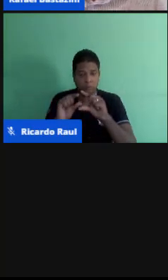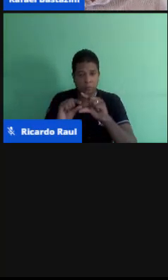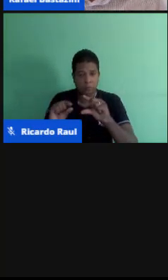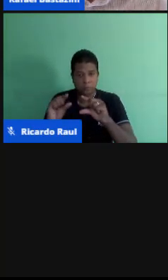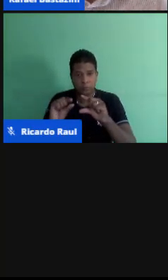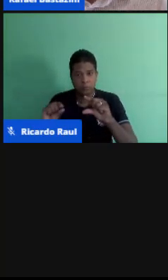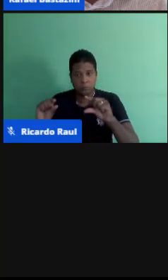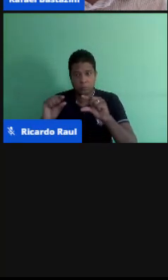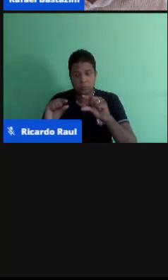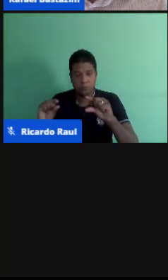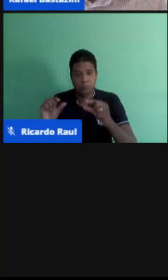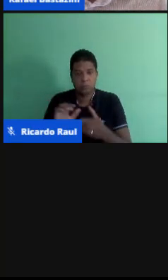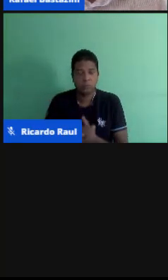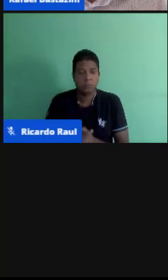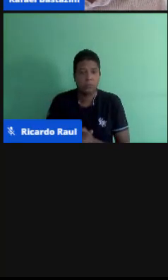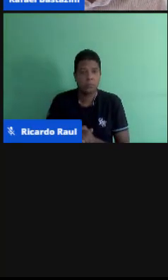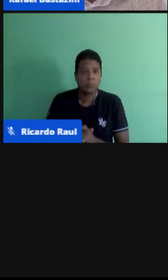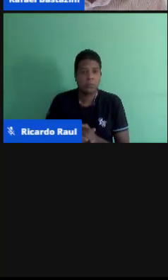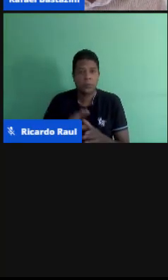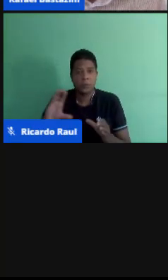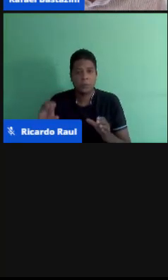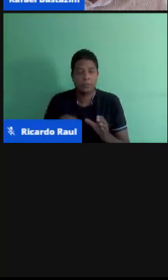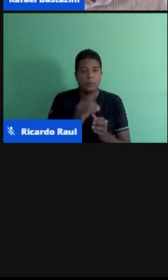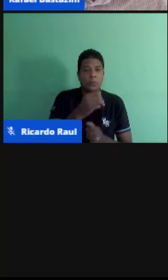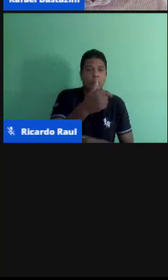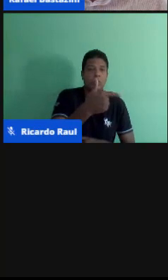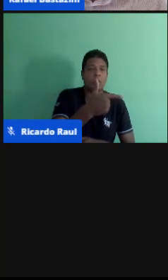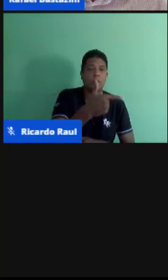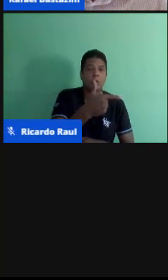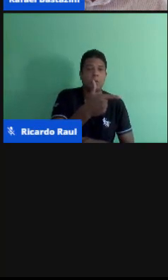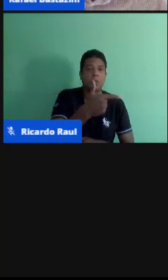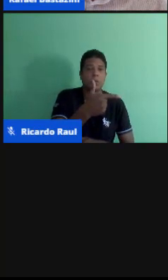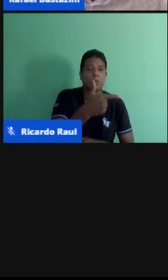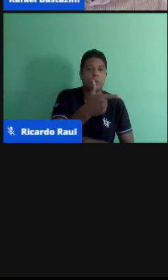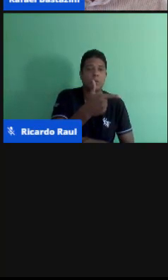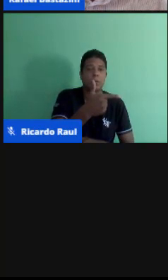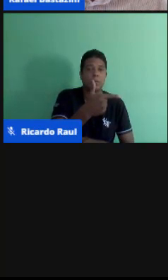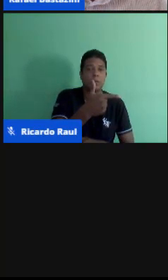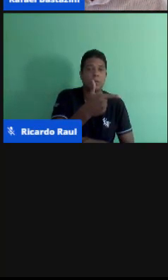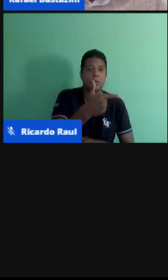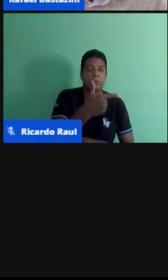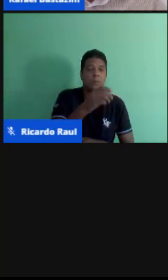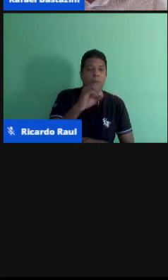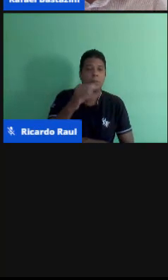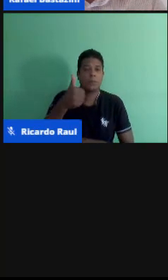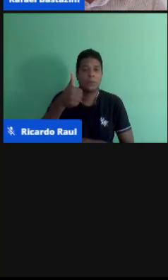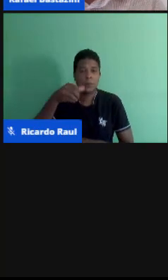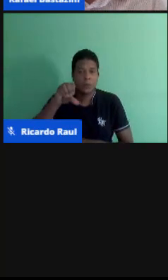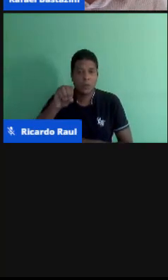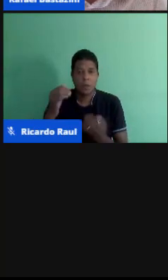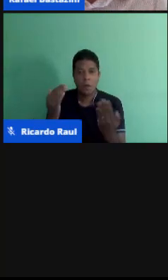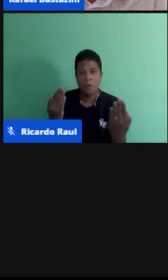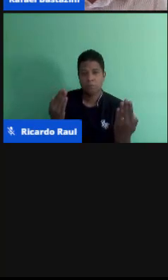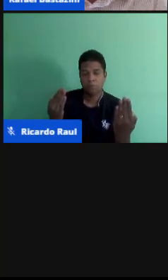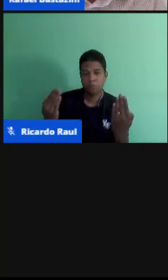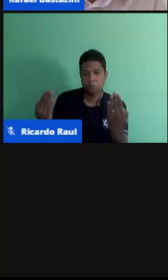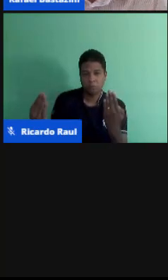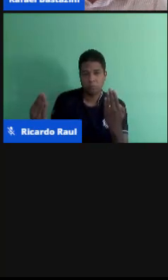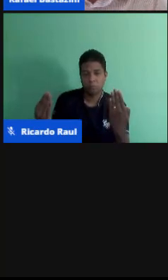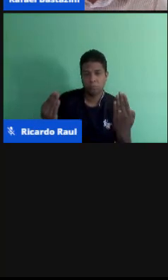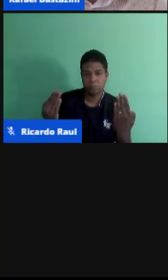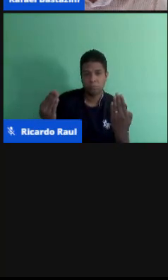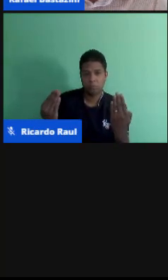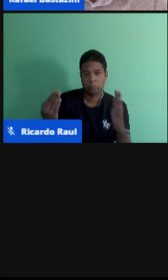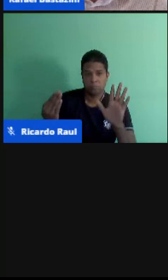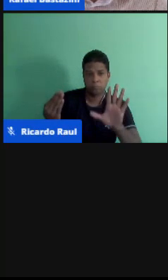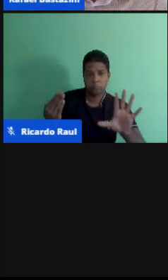lá, joguei para o ano de 2019. Me mostrou, portanto, comparando essas duas